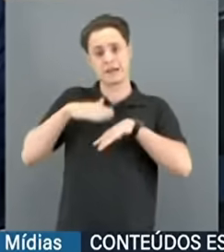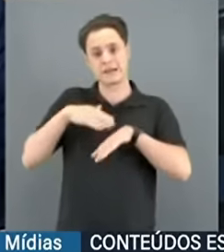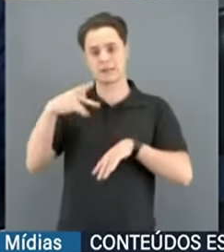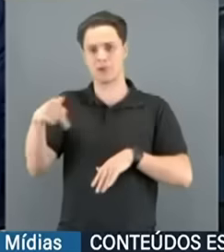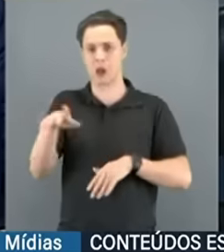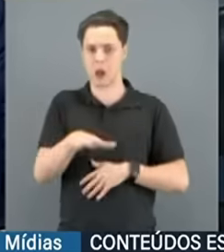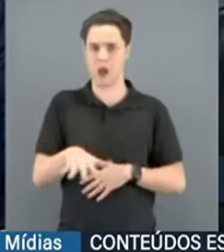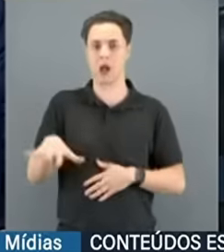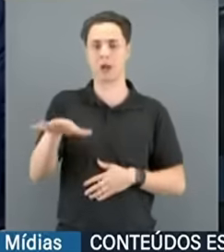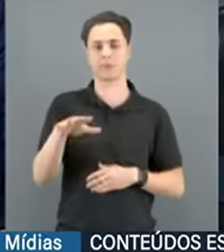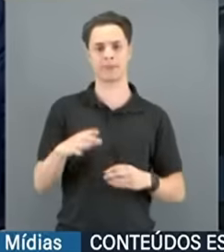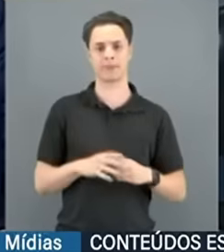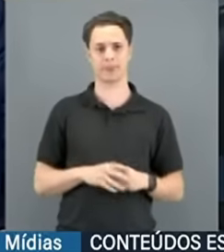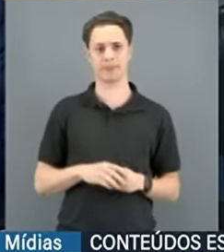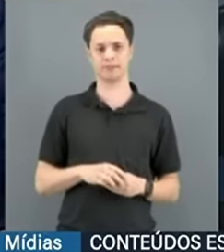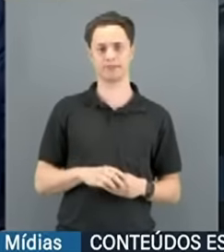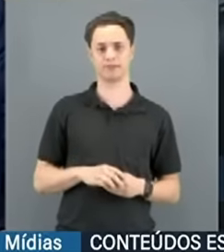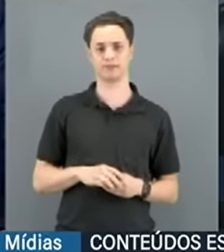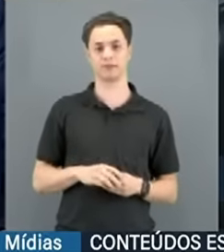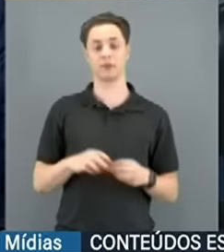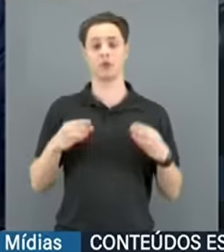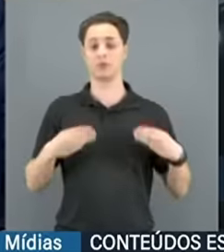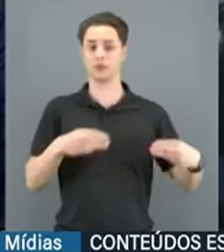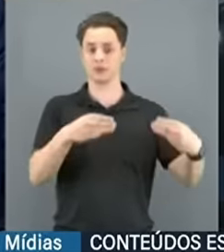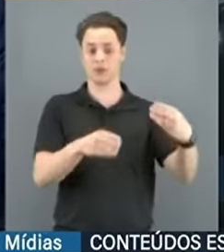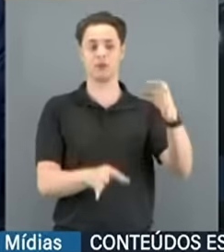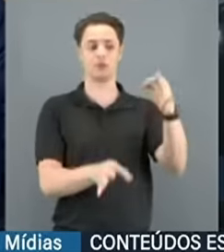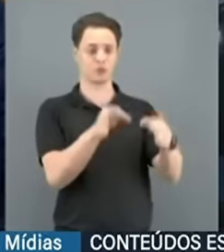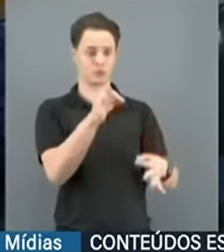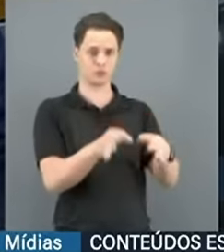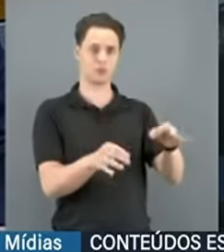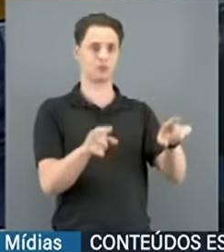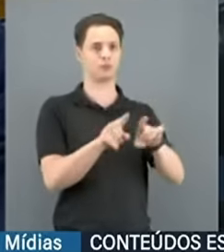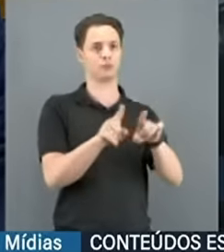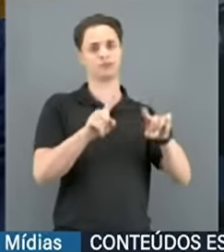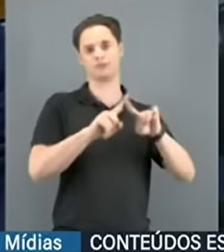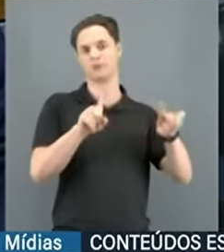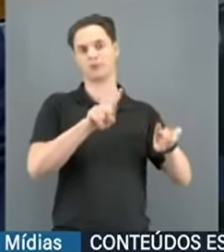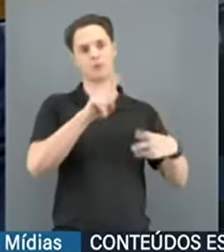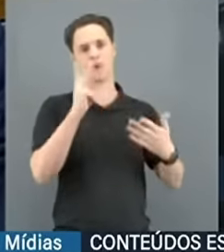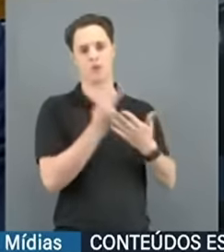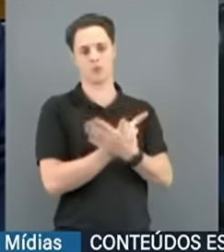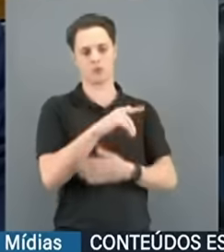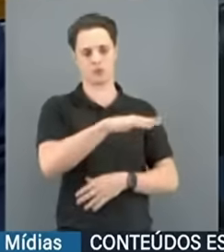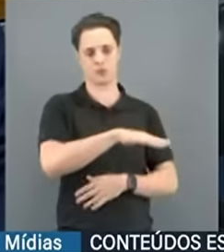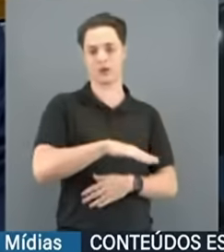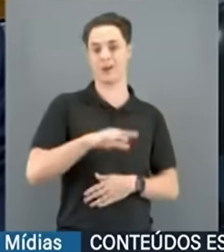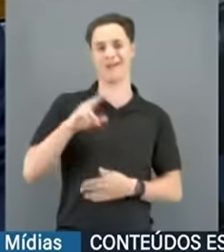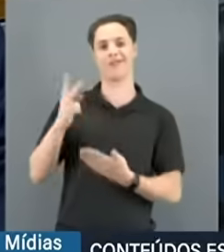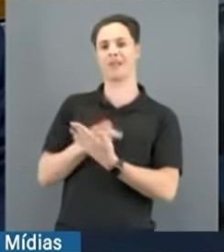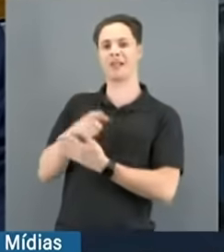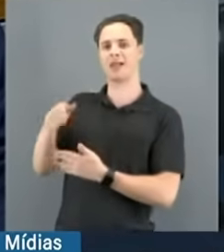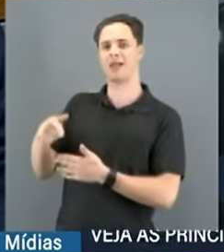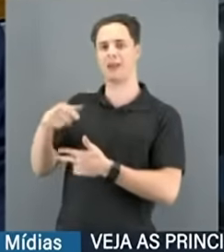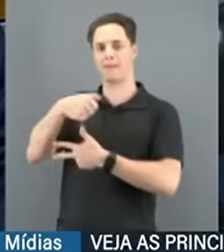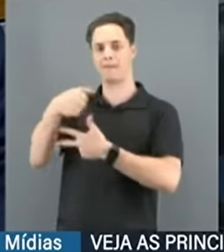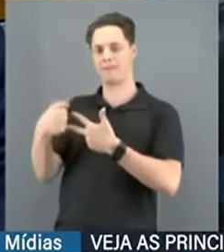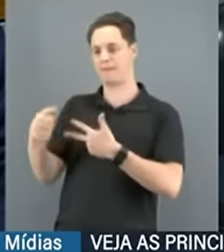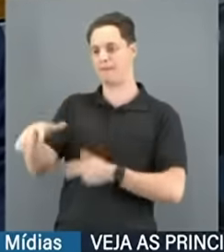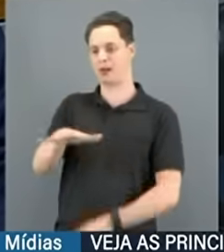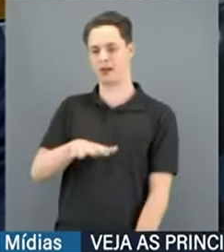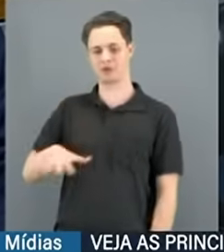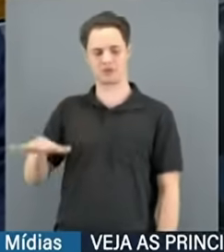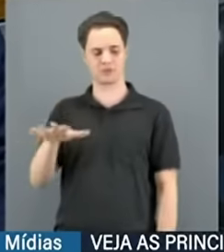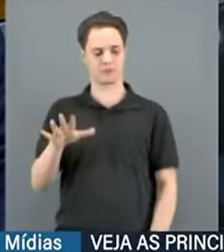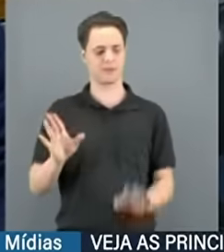circunscrição. O MJ também. Só que não aconteceu no setor militar urbano. Aconteceu na Praça dos Três Poderes. E hoje eu vi